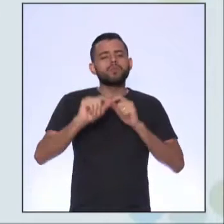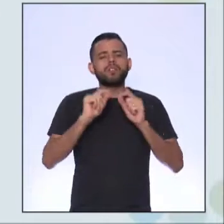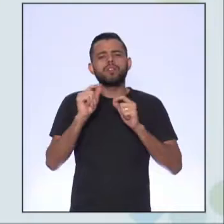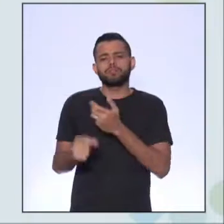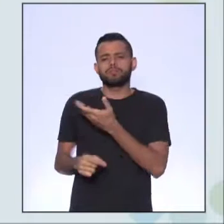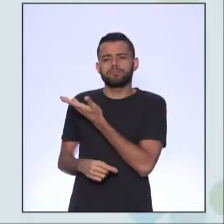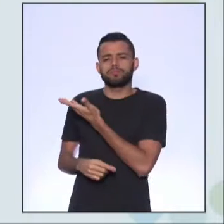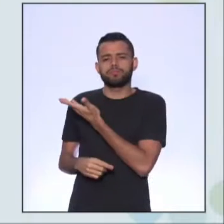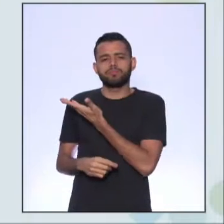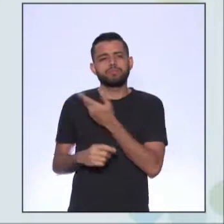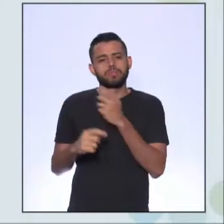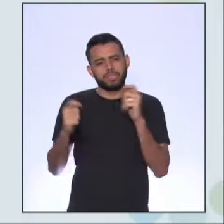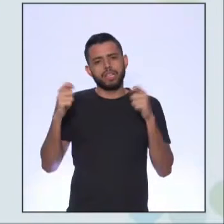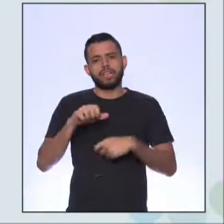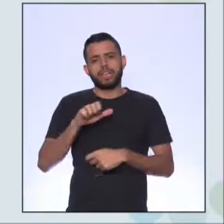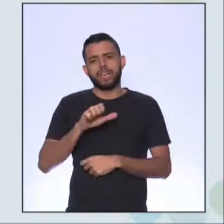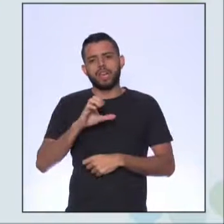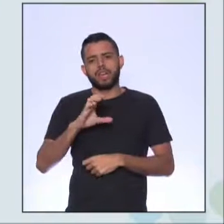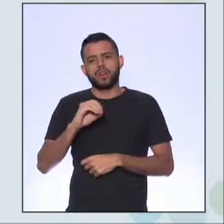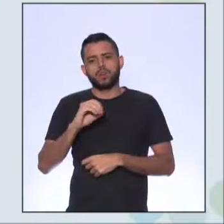ser consideradas, então, ecossistemas.